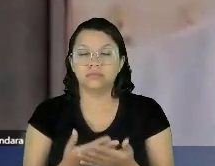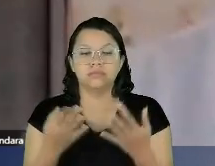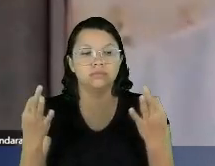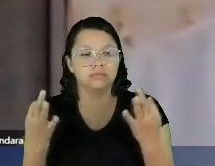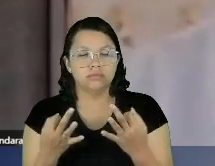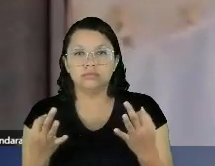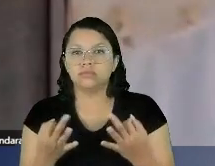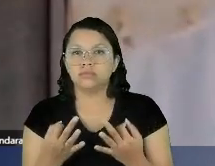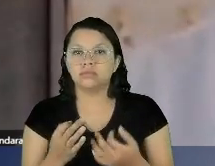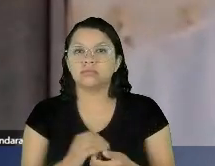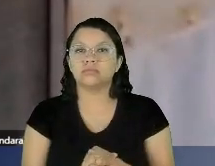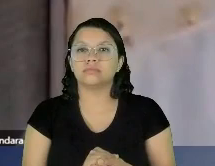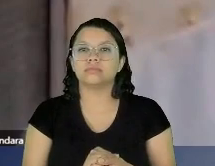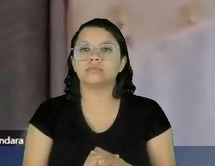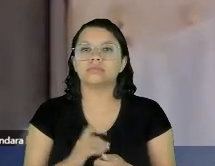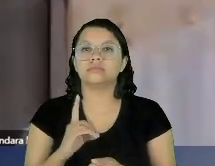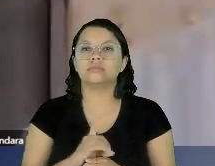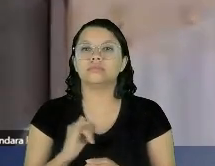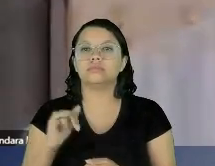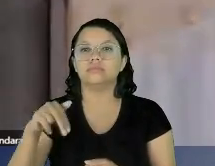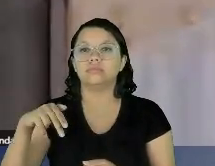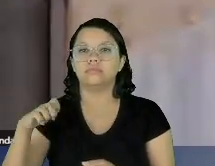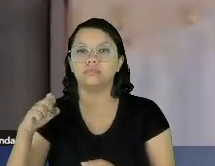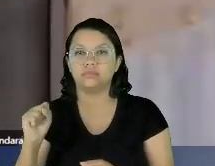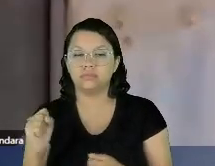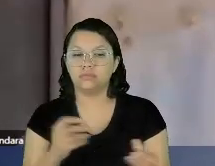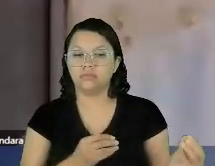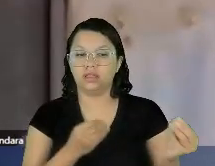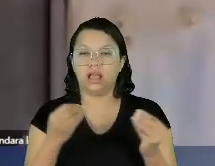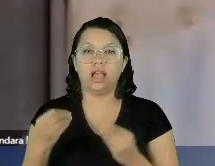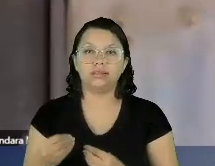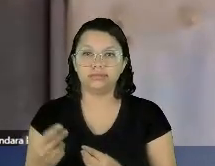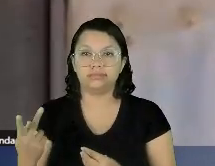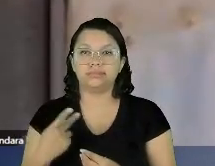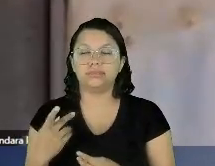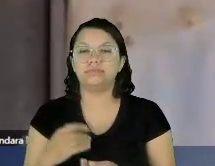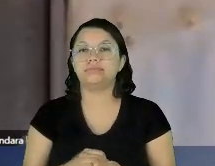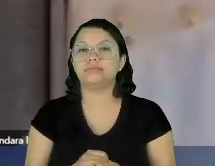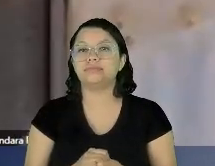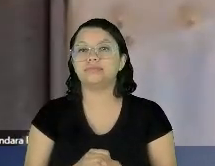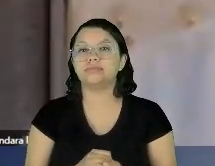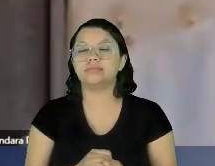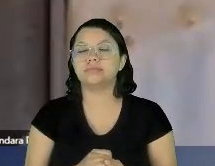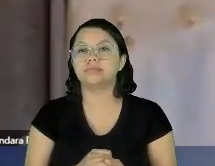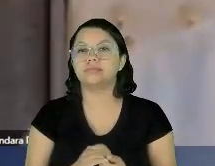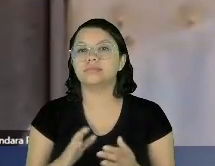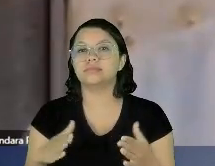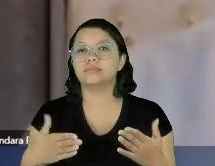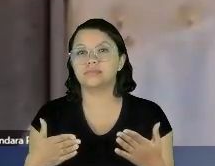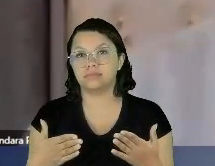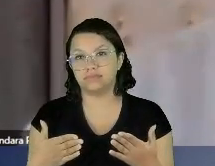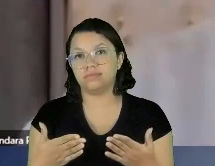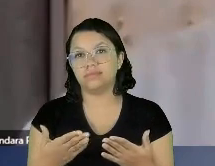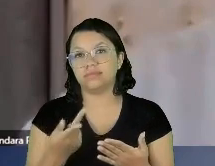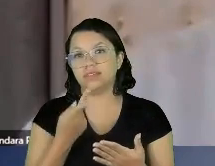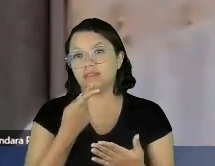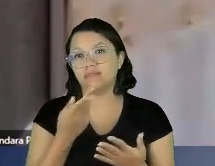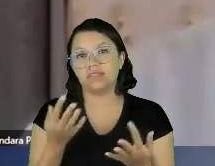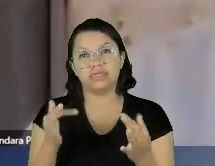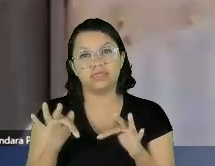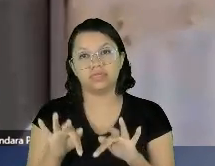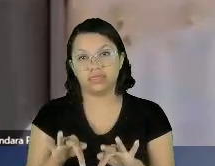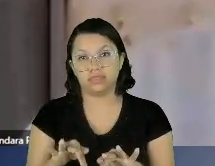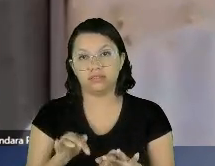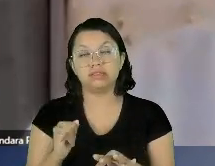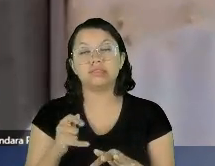dessa escola incrível e que a doutora Inês vem trazer a voga para a gente. Então, eu fico